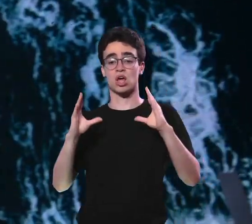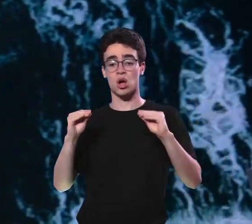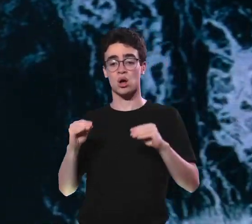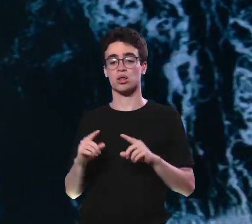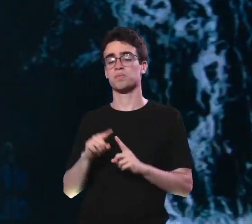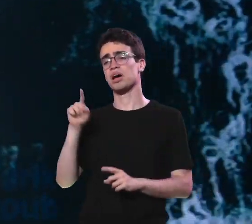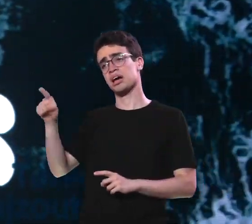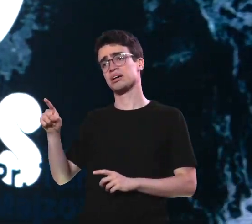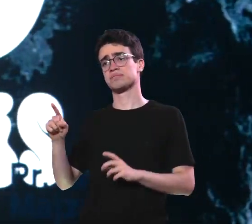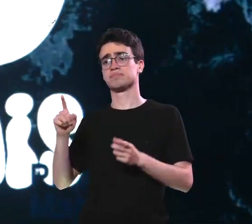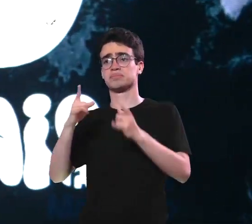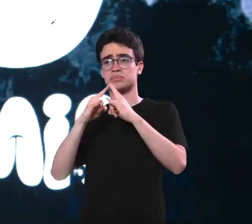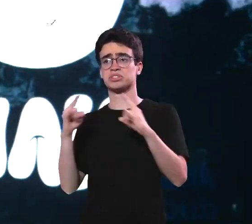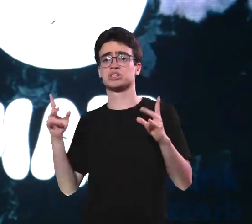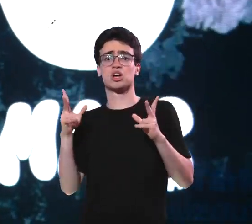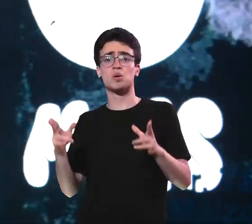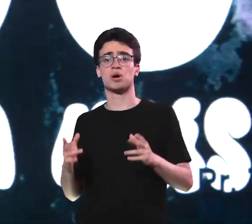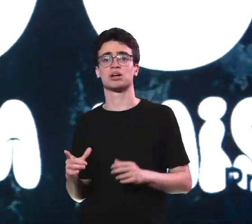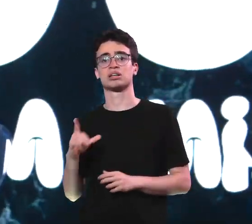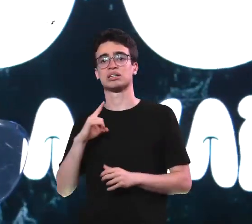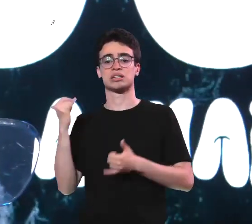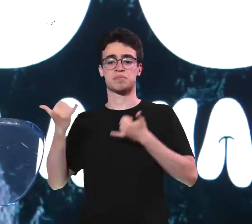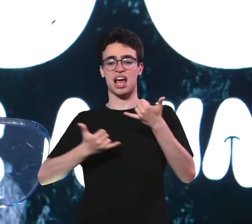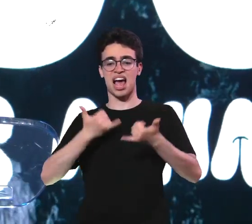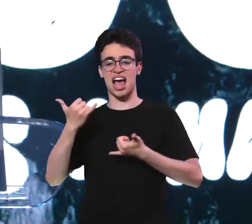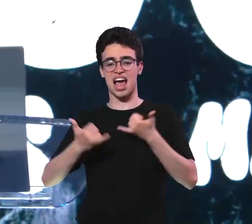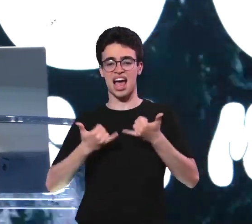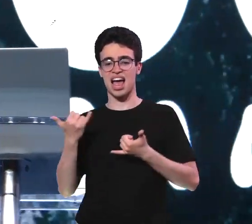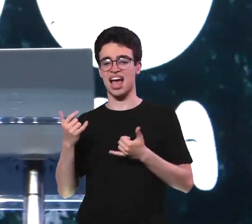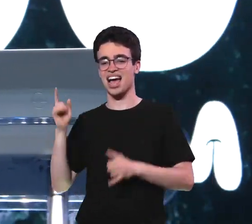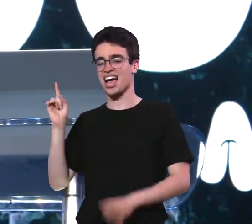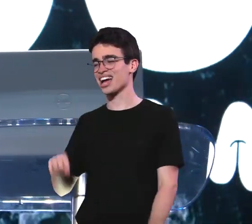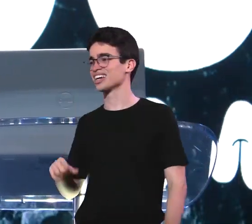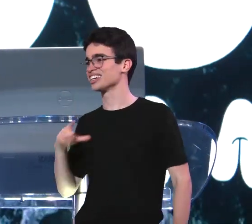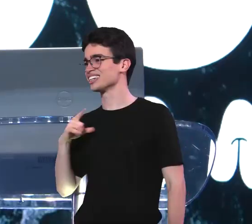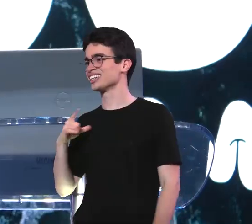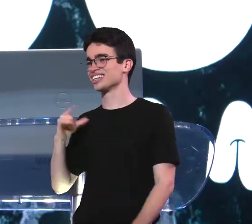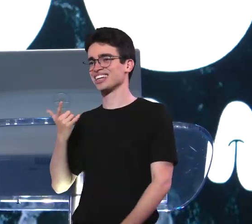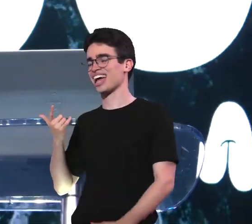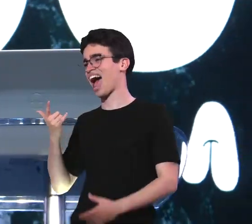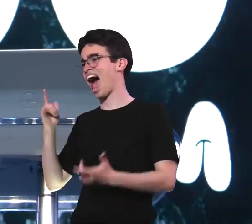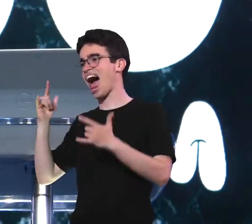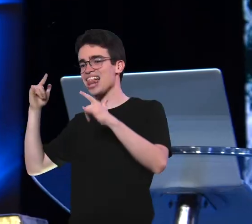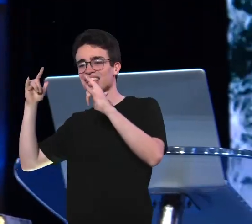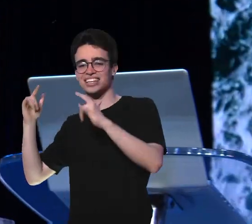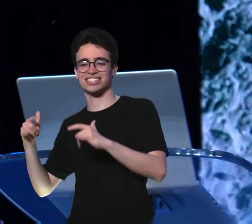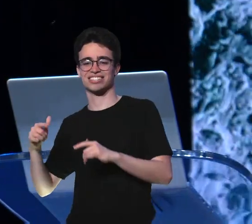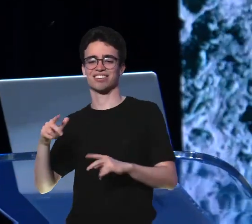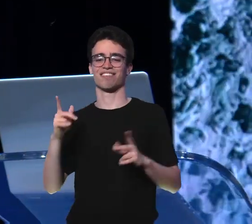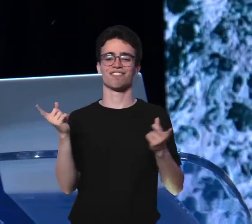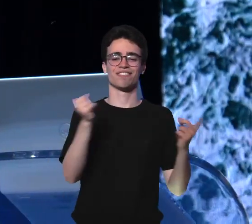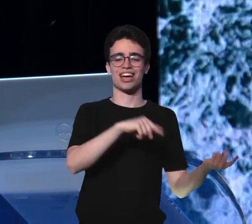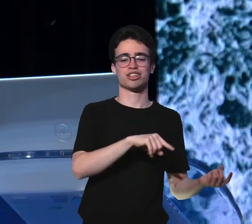não era diferente. A gente fez uma super brincadeira Aliens versus Predador.